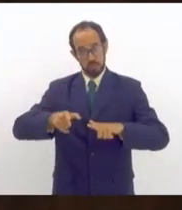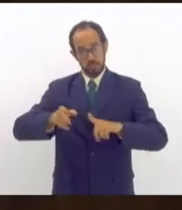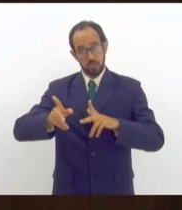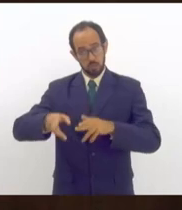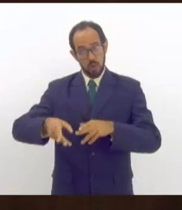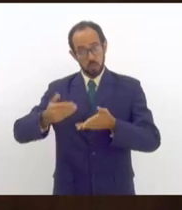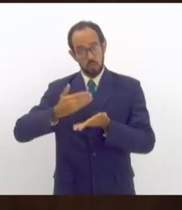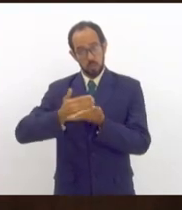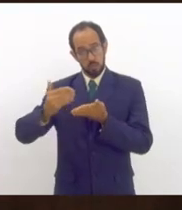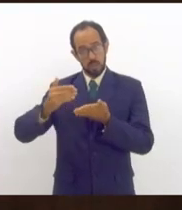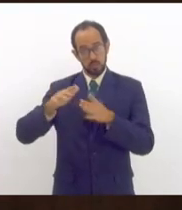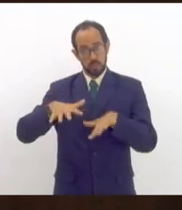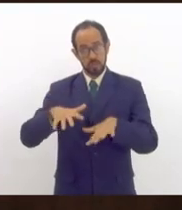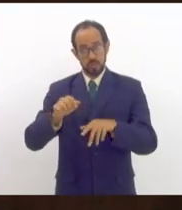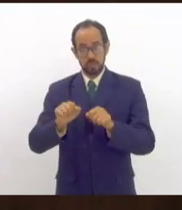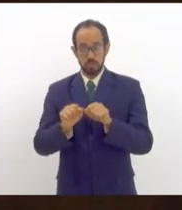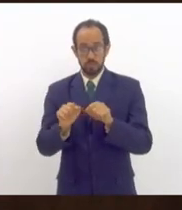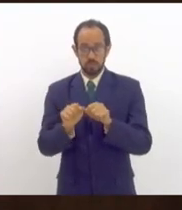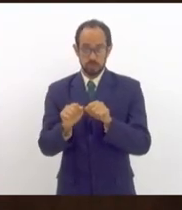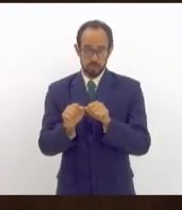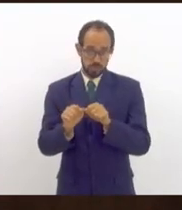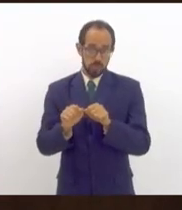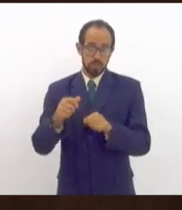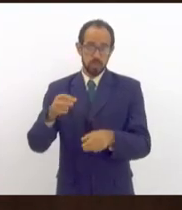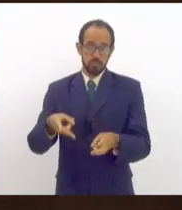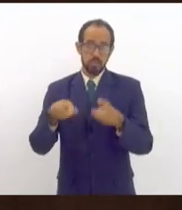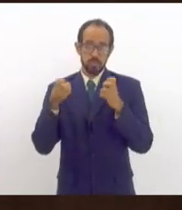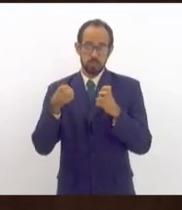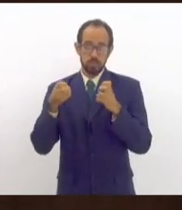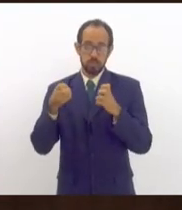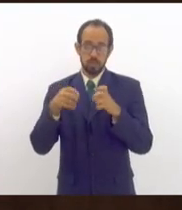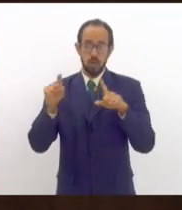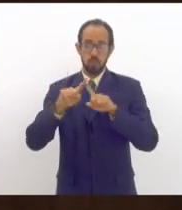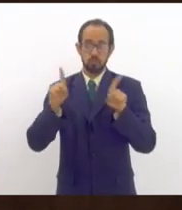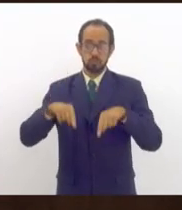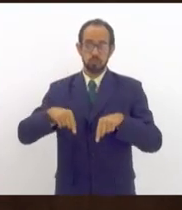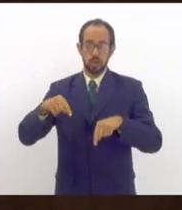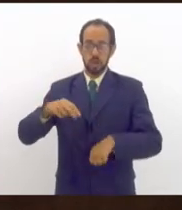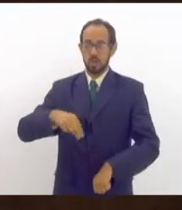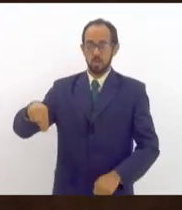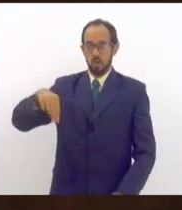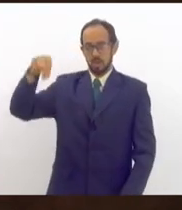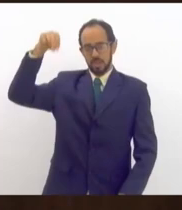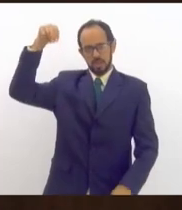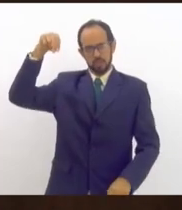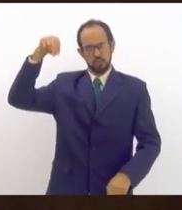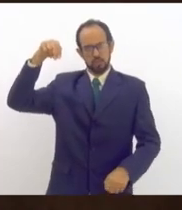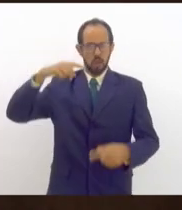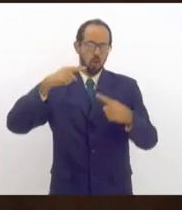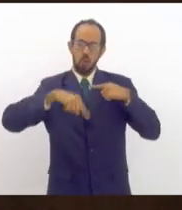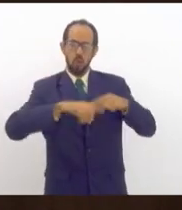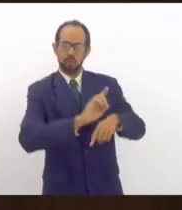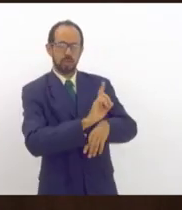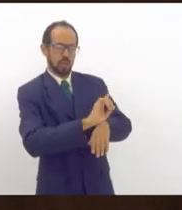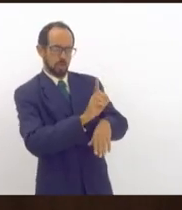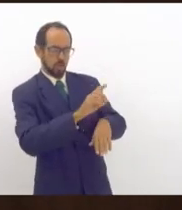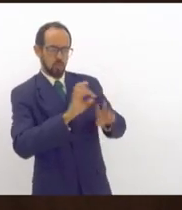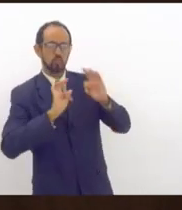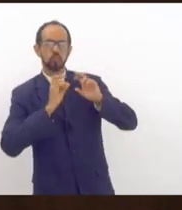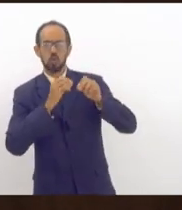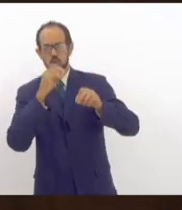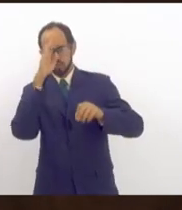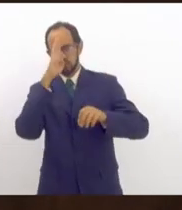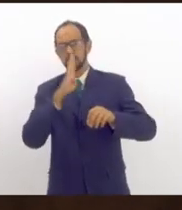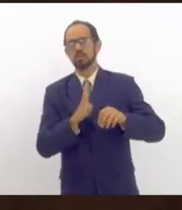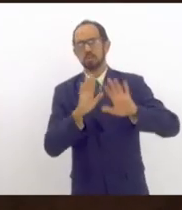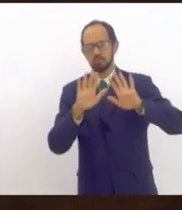se venham-se trabalhadores do nordeste do país nada contra somos irmãos todos os brasileiros